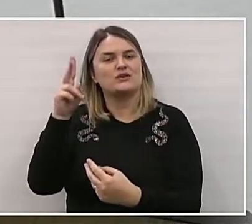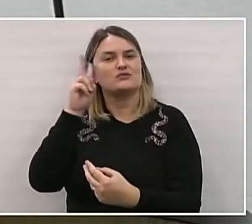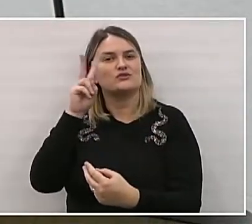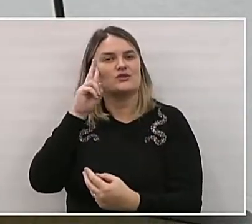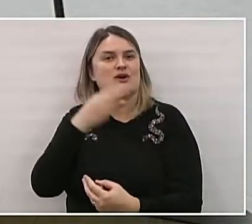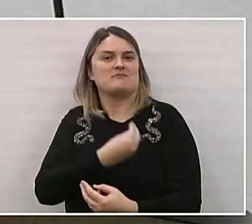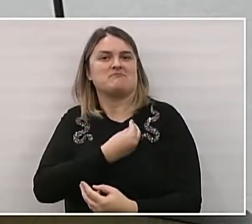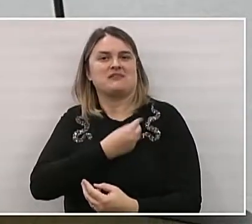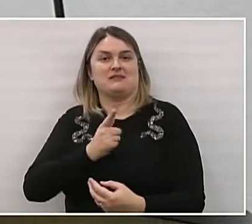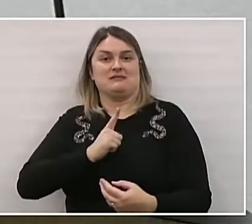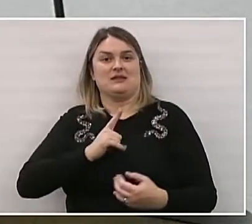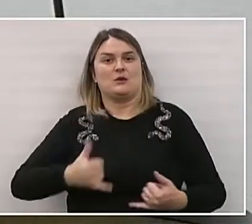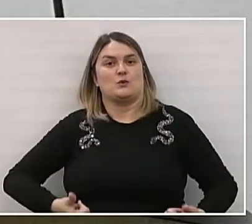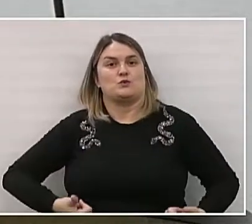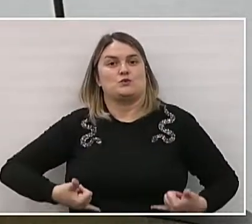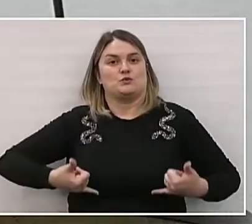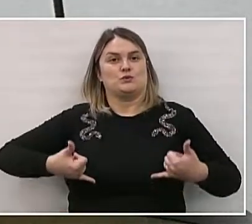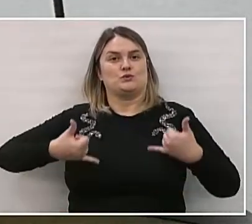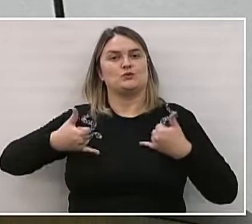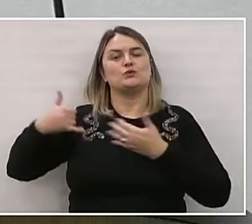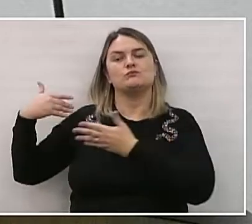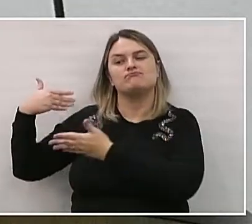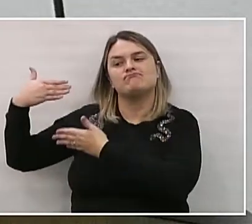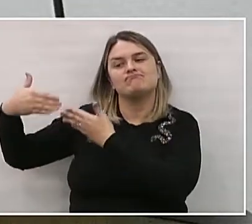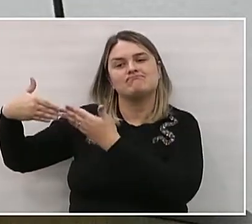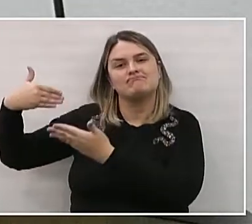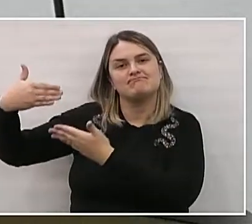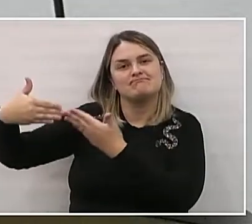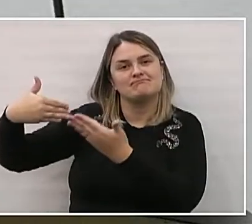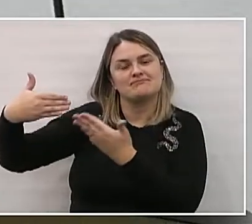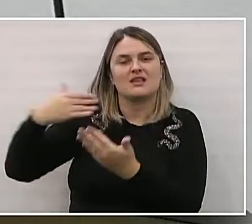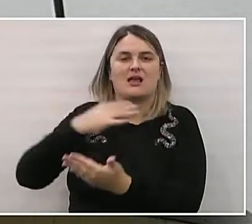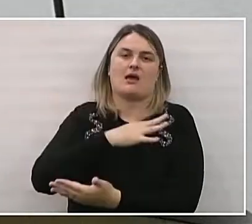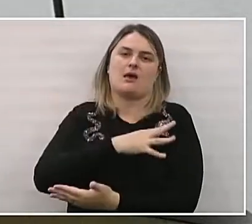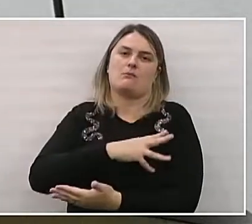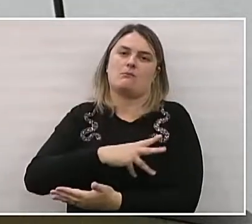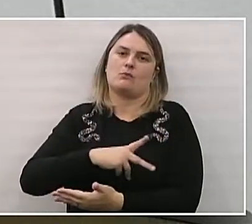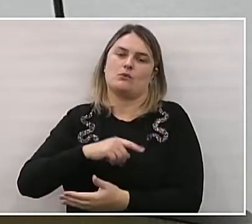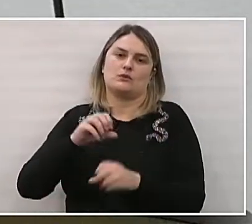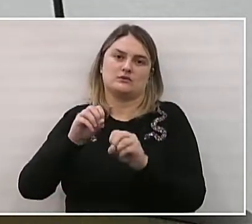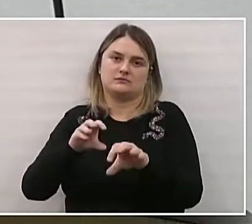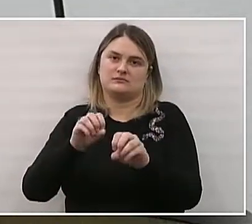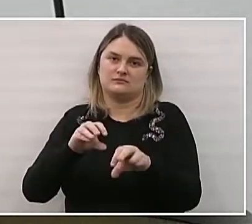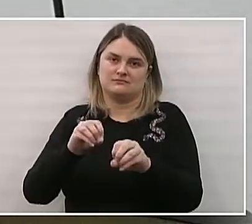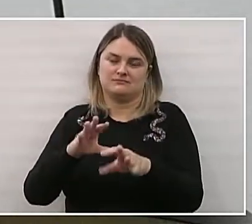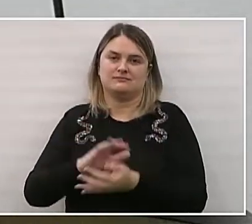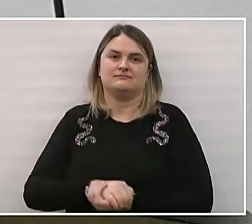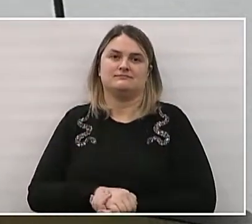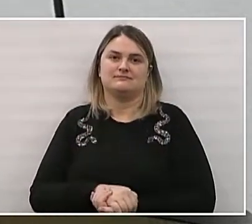se orgulhar de toda a sua trajetória de amor pela educação.